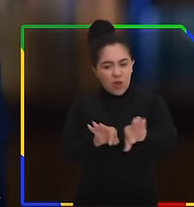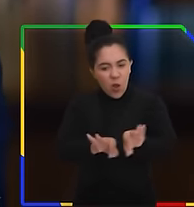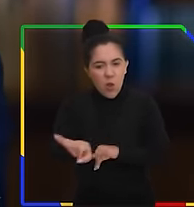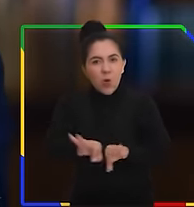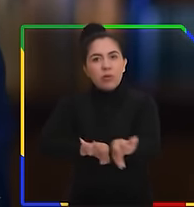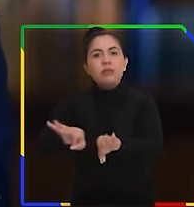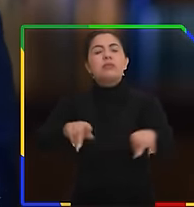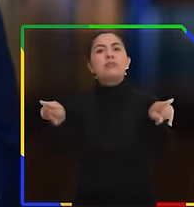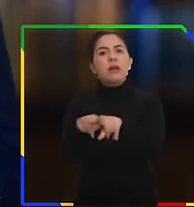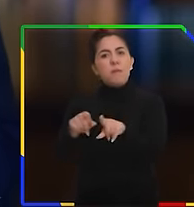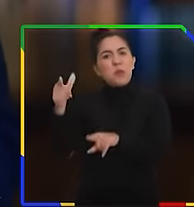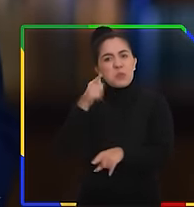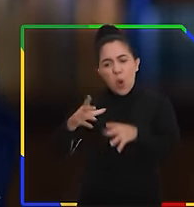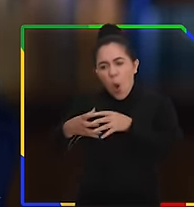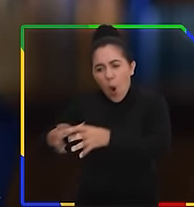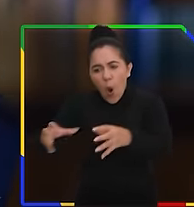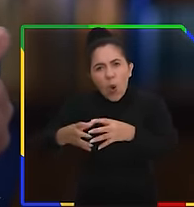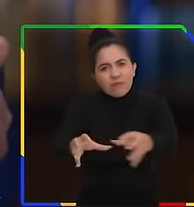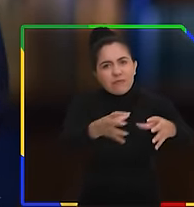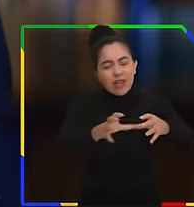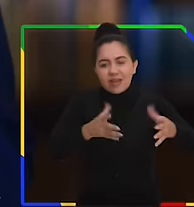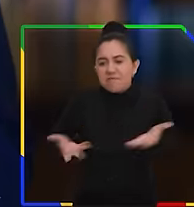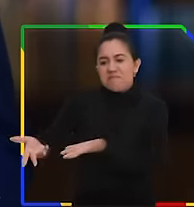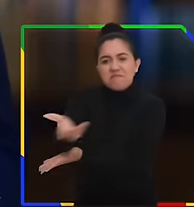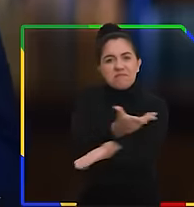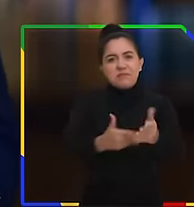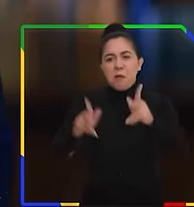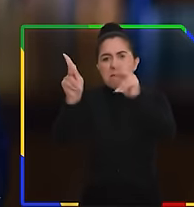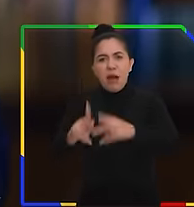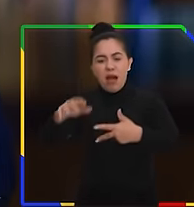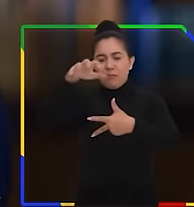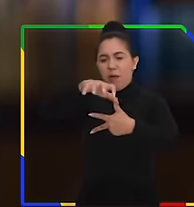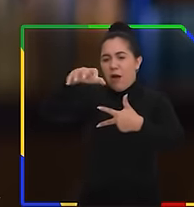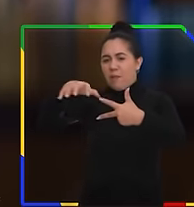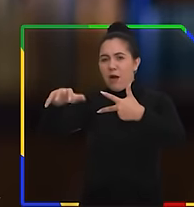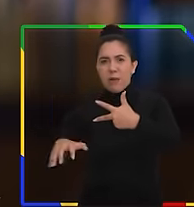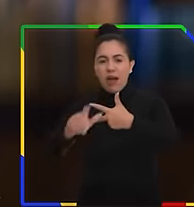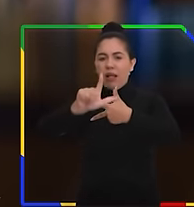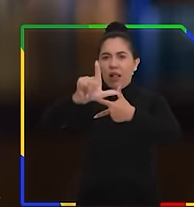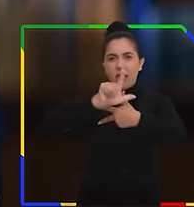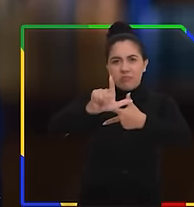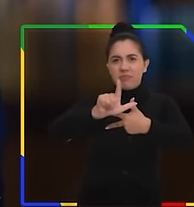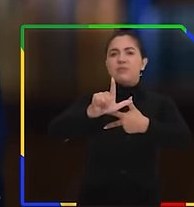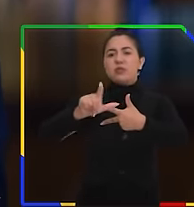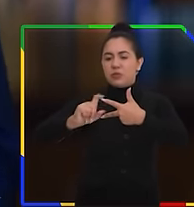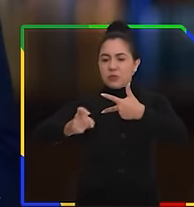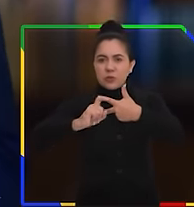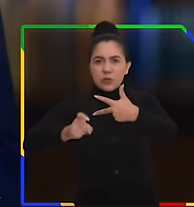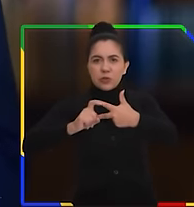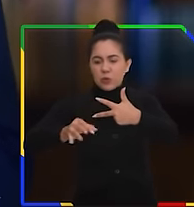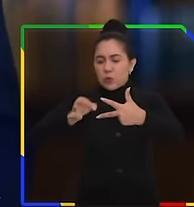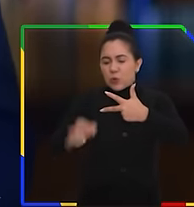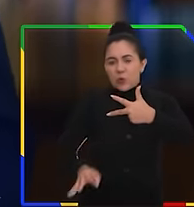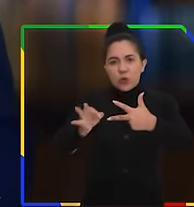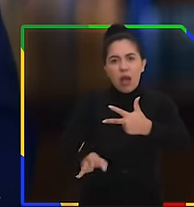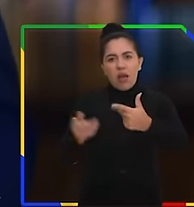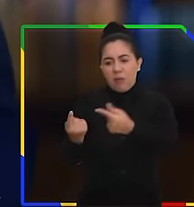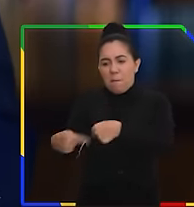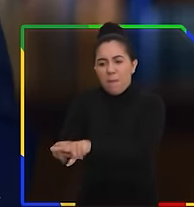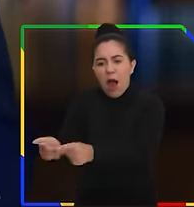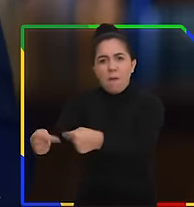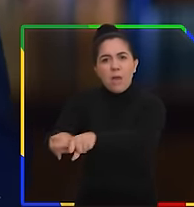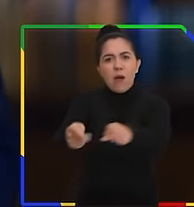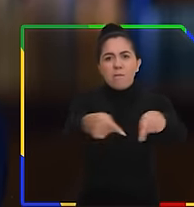ordem do dia. Permitiu a convivência harmoniosa entre executivo, legislativo e judiciário. E também que